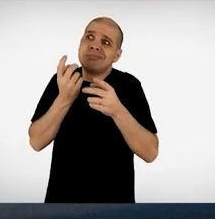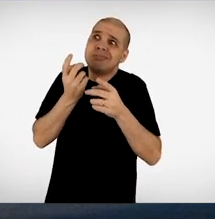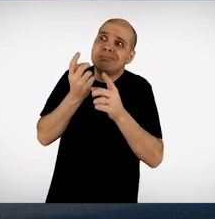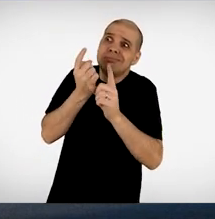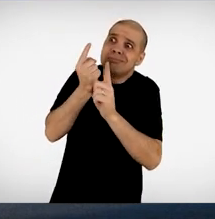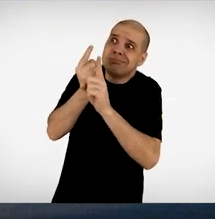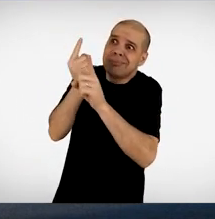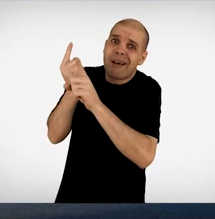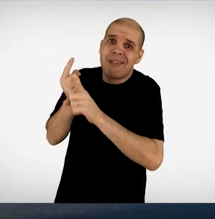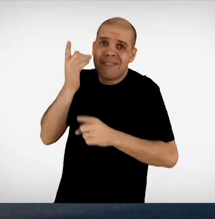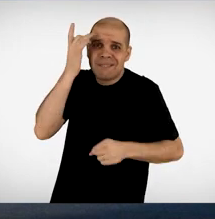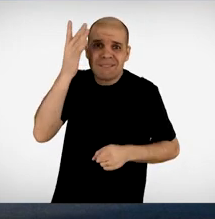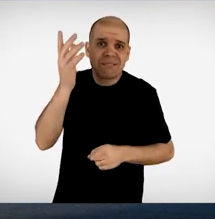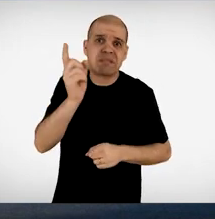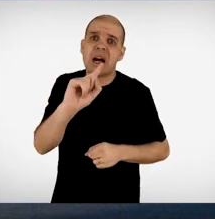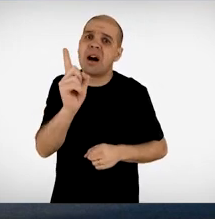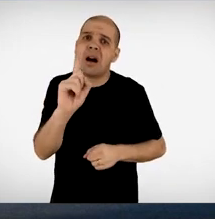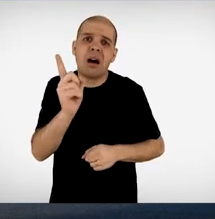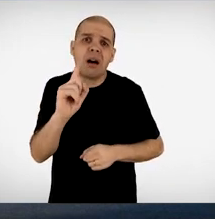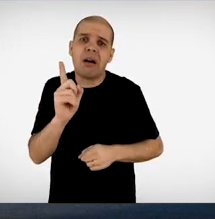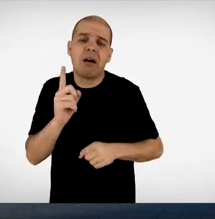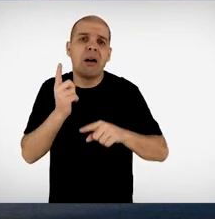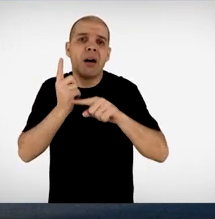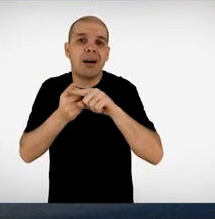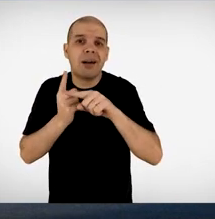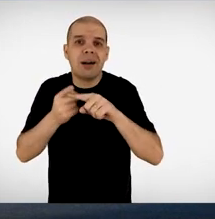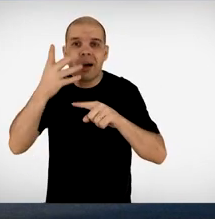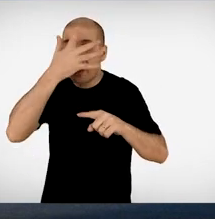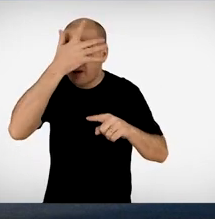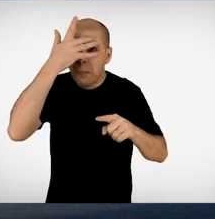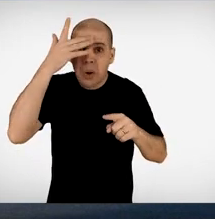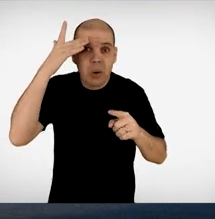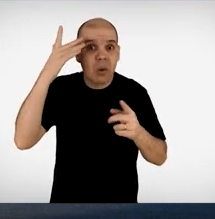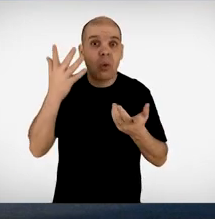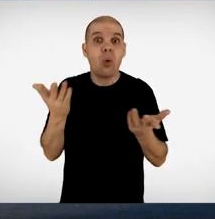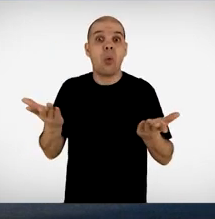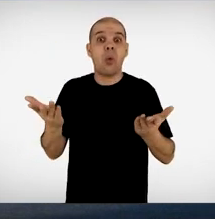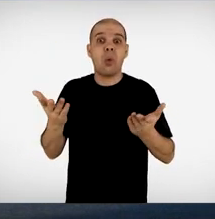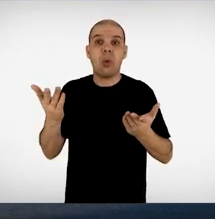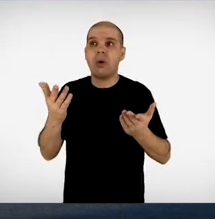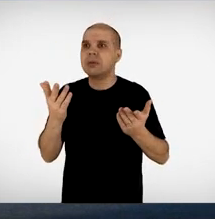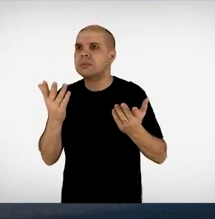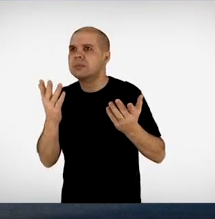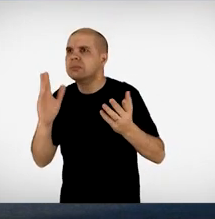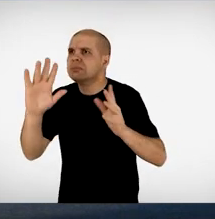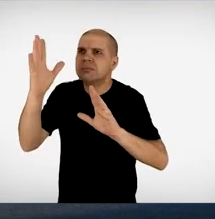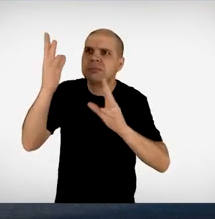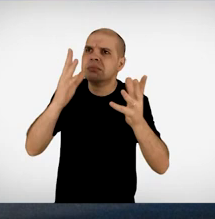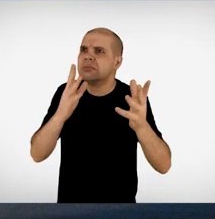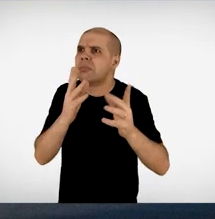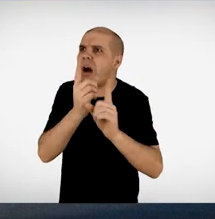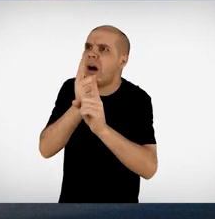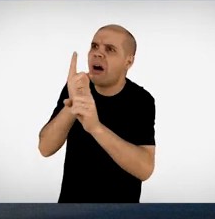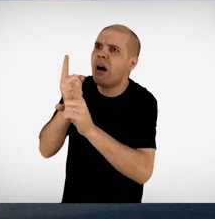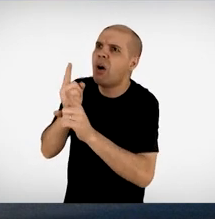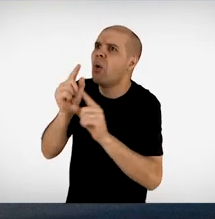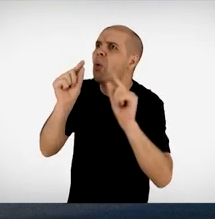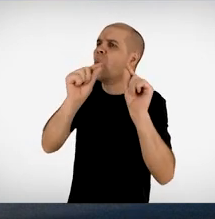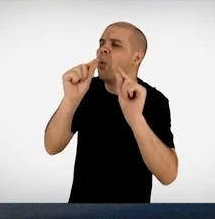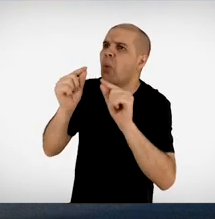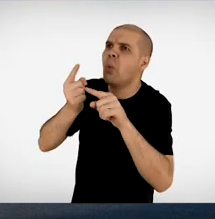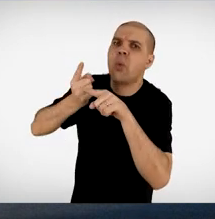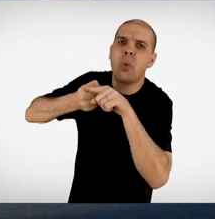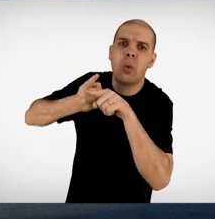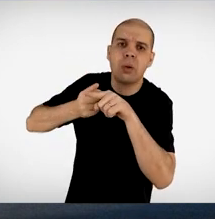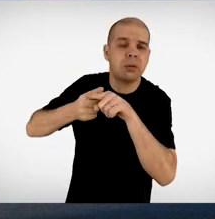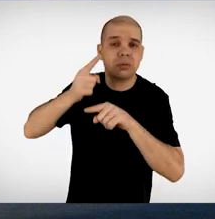Porque, para entender esse tempo, exige uma espécie de estrangeirismo, de exclusão para observar. Fazendo uma